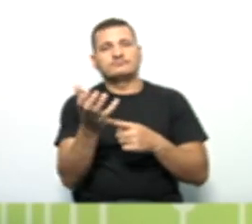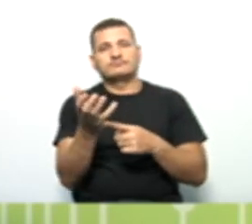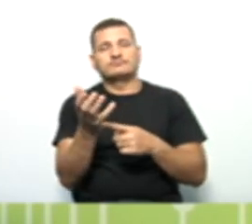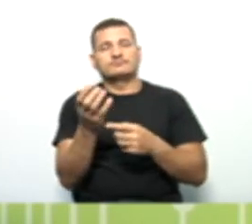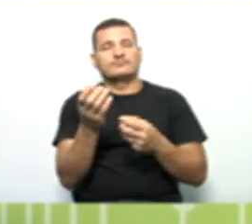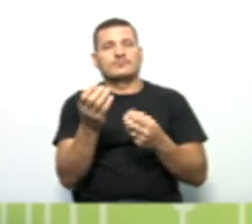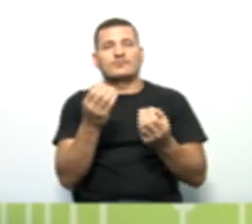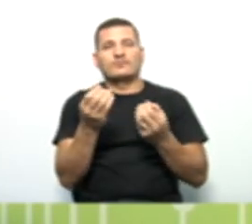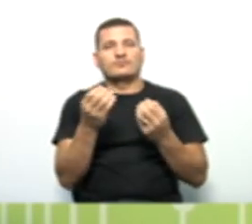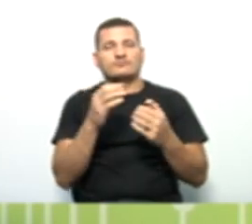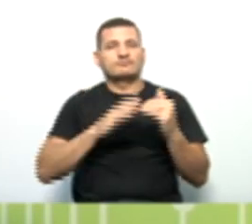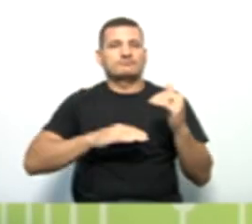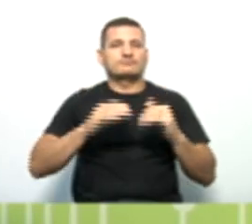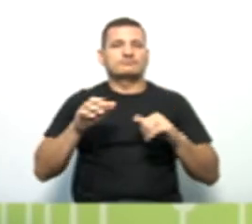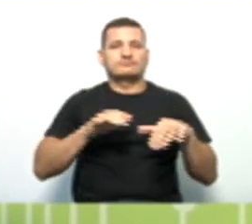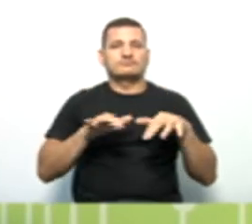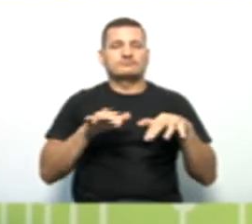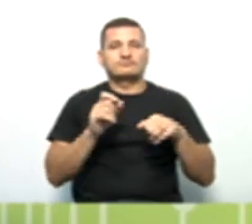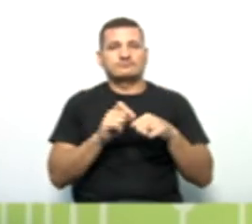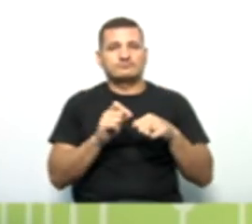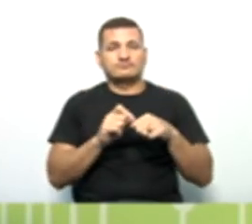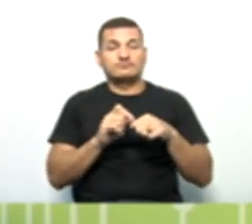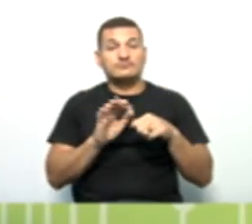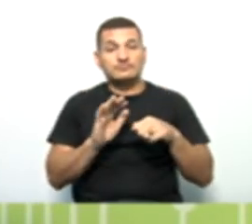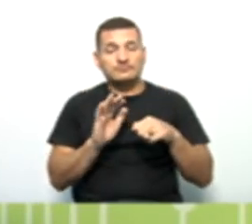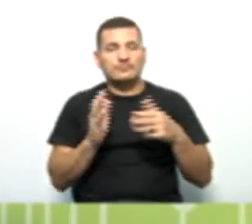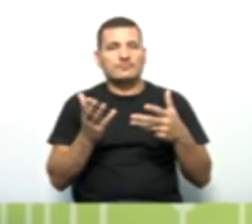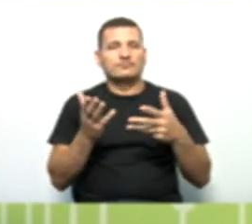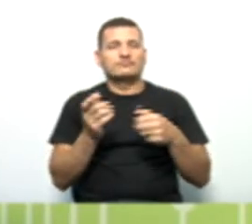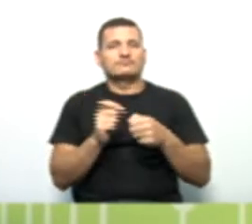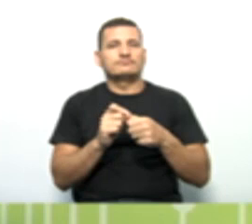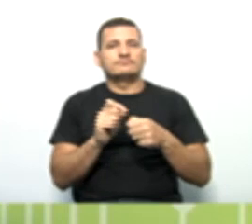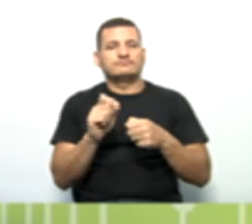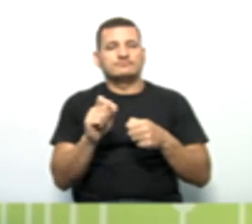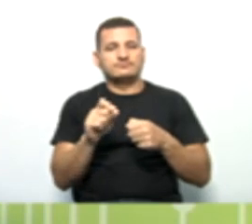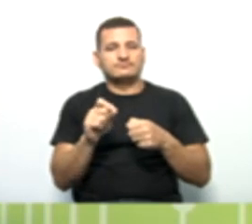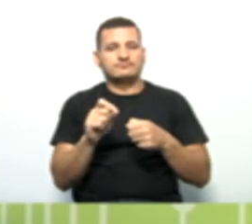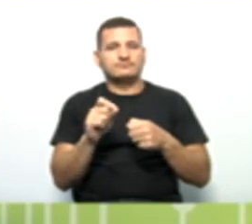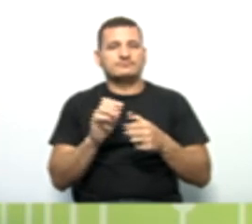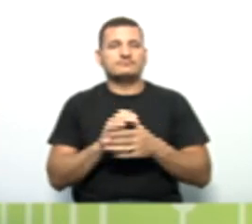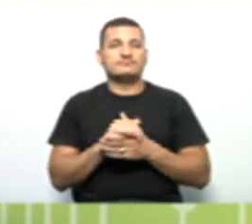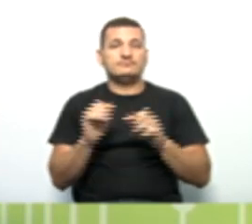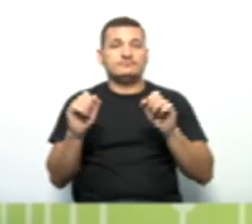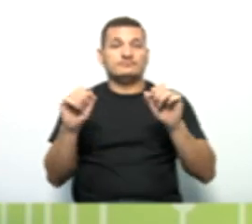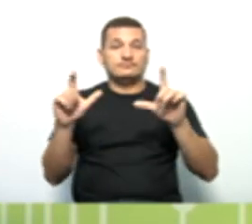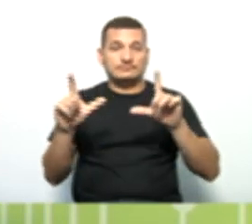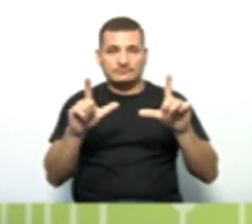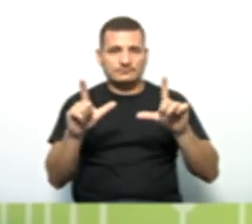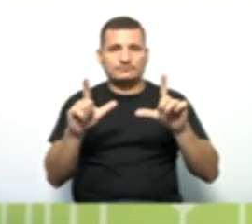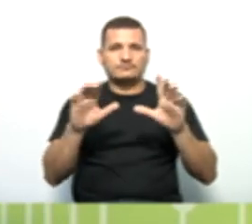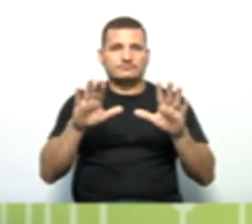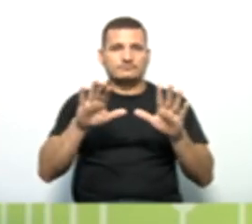fazem, ok? Então o que nós vamos fazer agora? Observe aqui, eu vou sair aqui do slide um pouquinho.